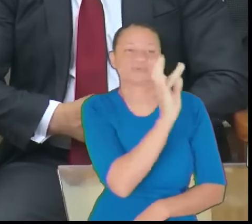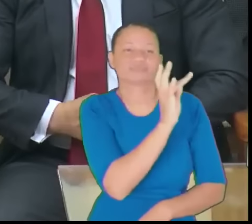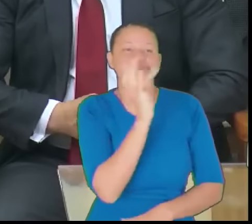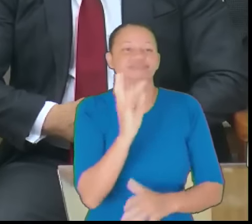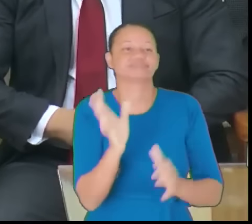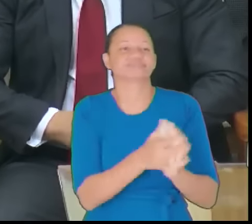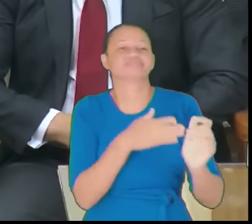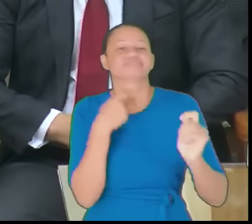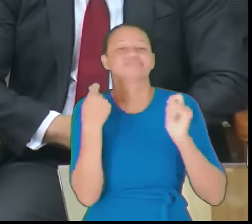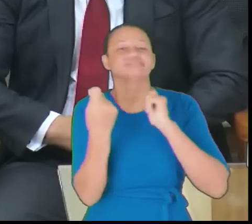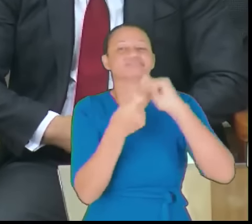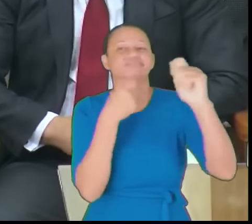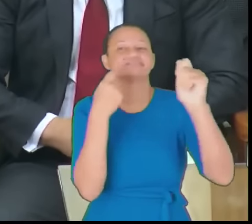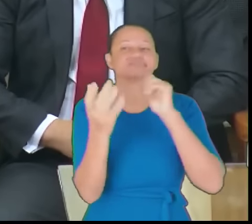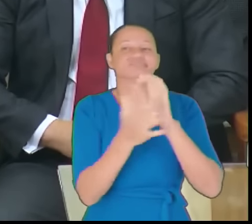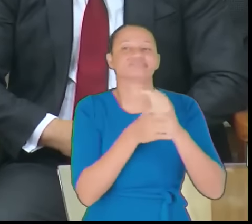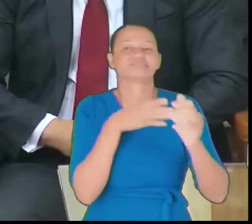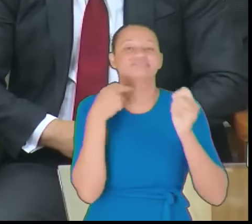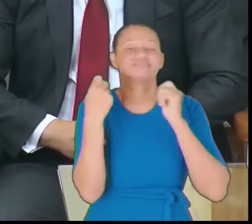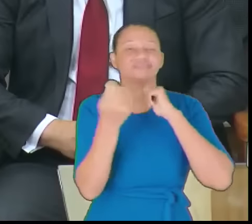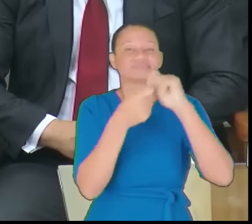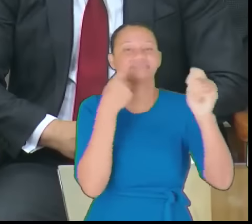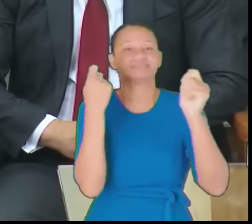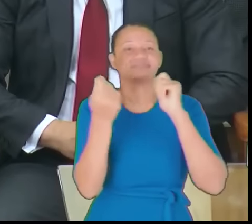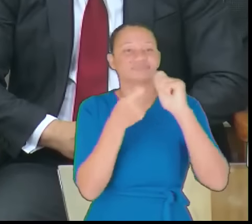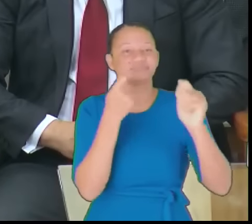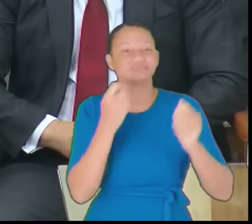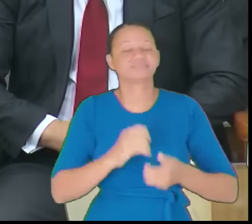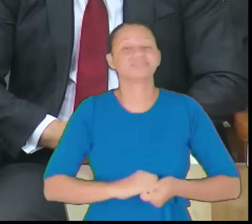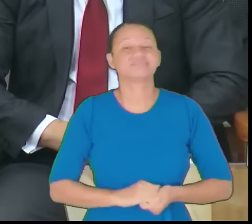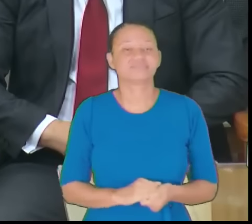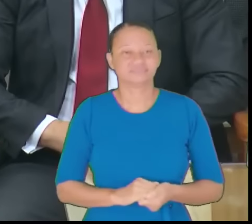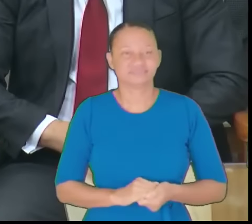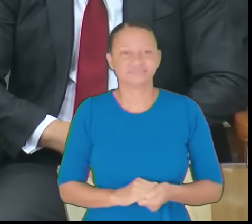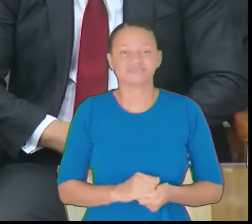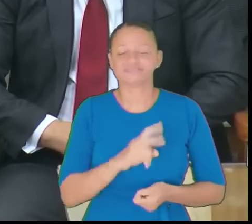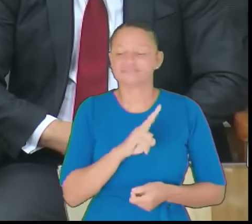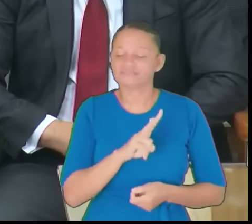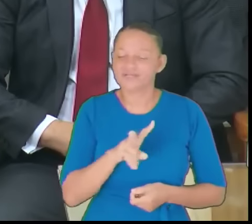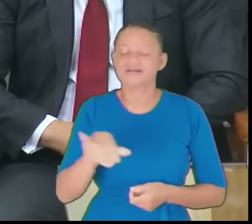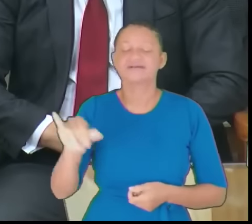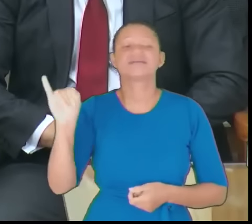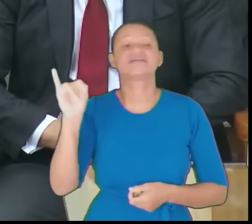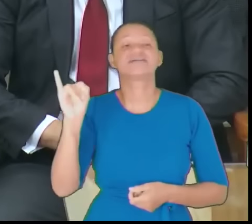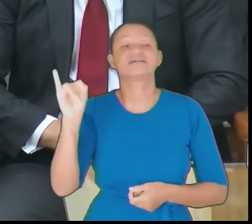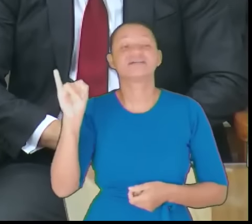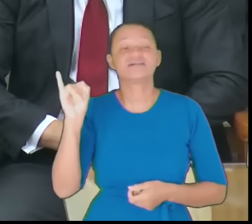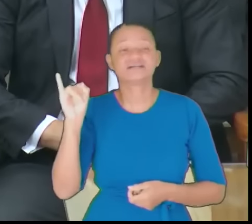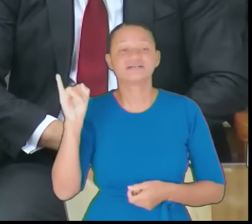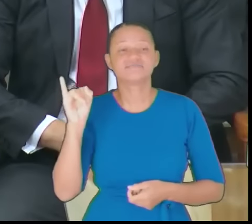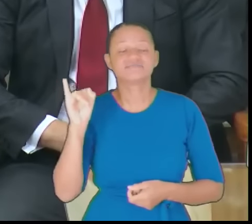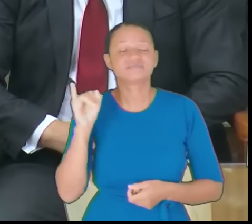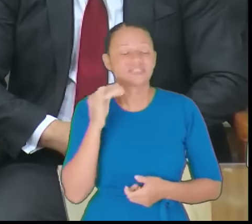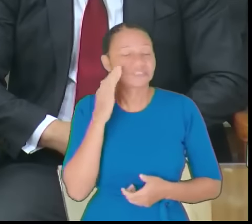Aleluia, aleluia, aleluia. E ele vai te tirar essas